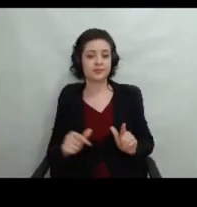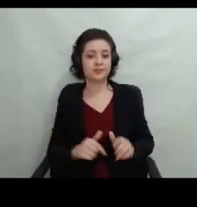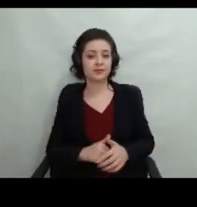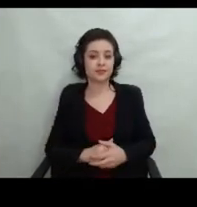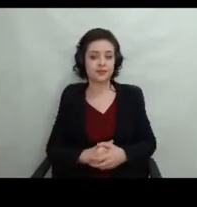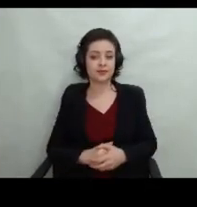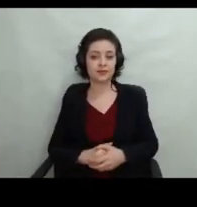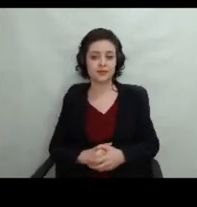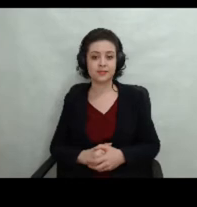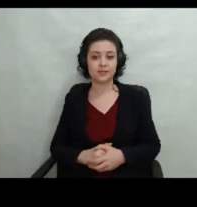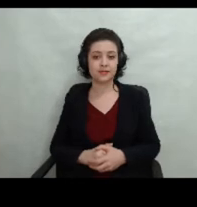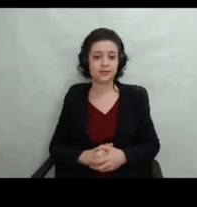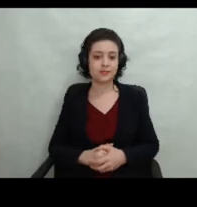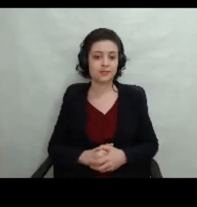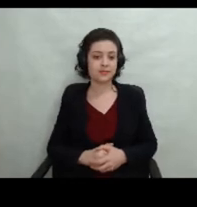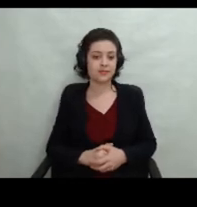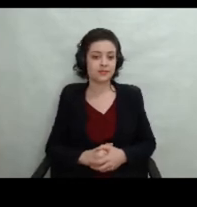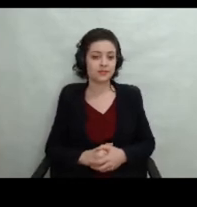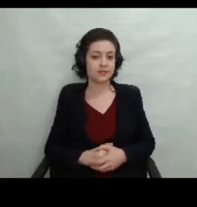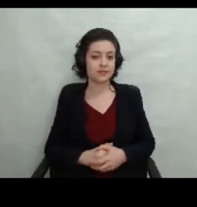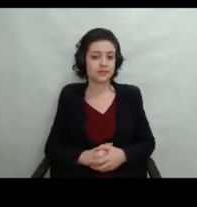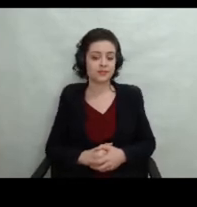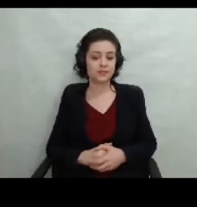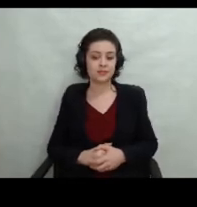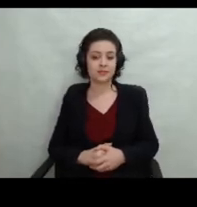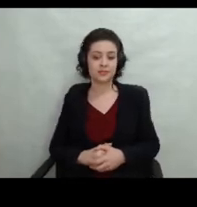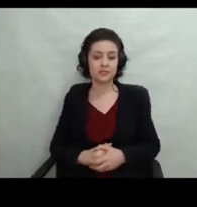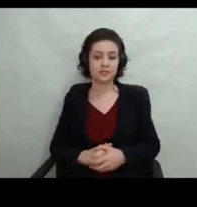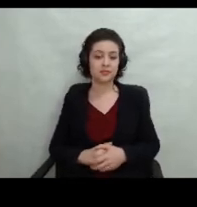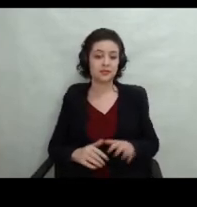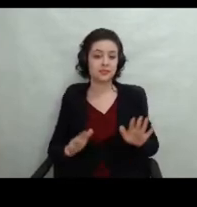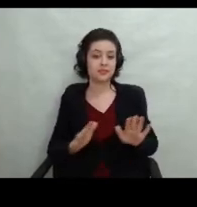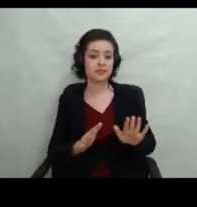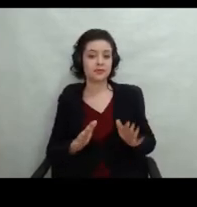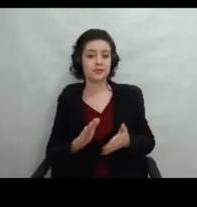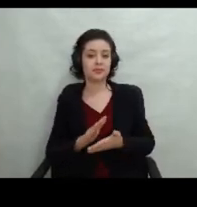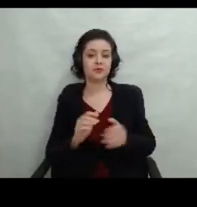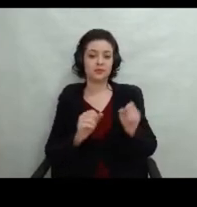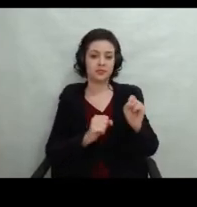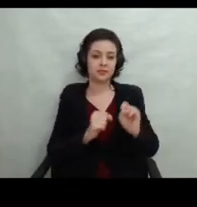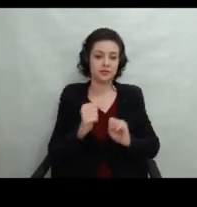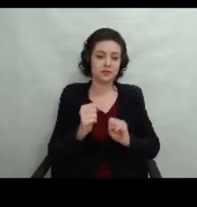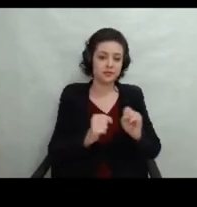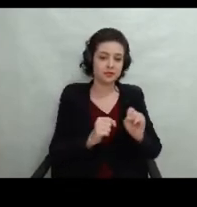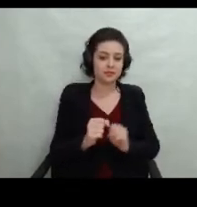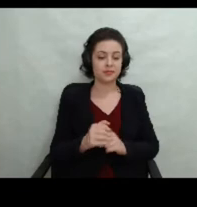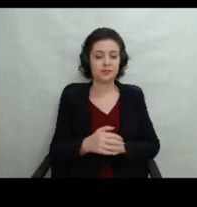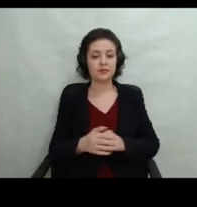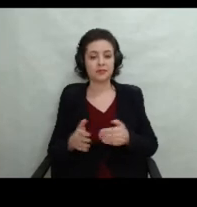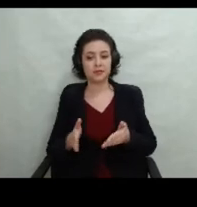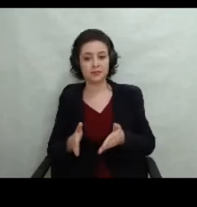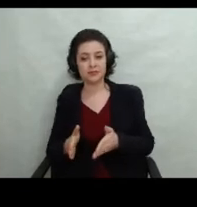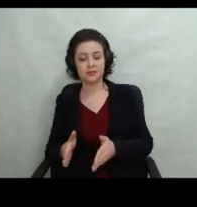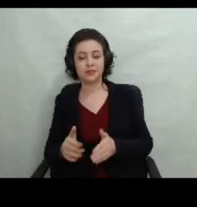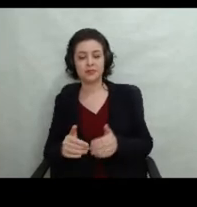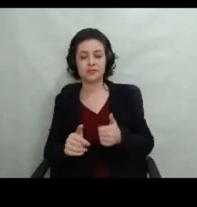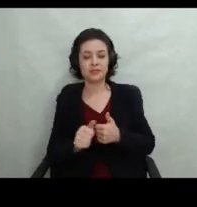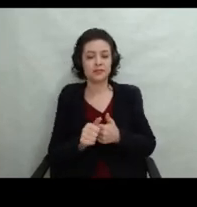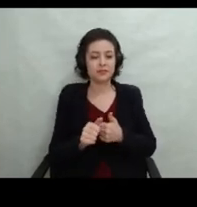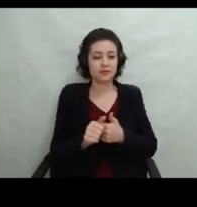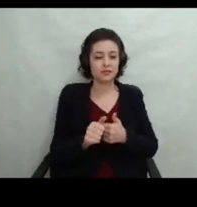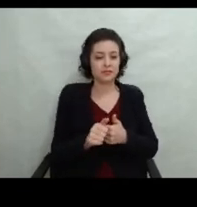Entretanto, como nós não temos a indústria farmacêutica, como nós não temos cemitérios à beira-mar, nem aquacultura, eu posso